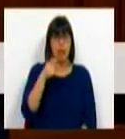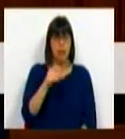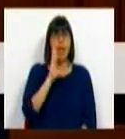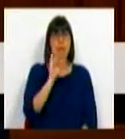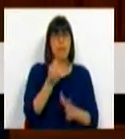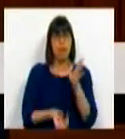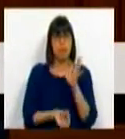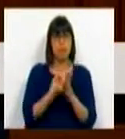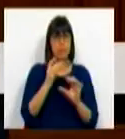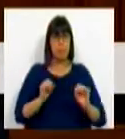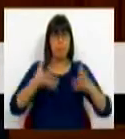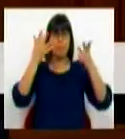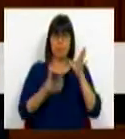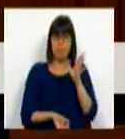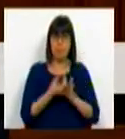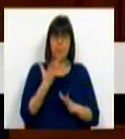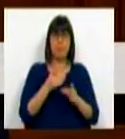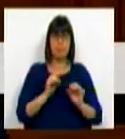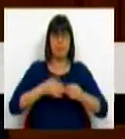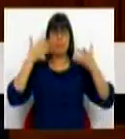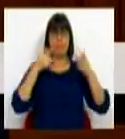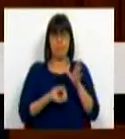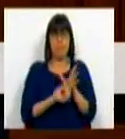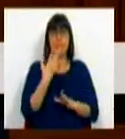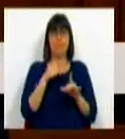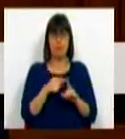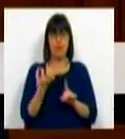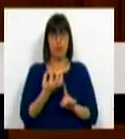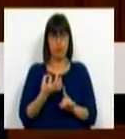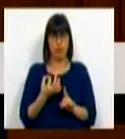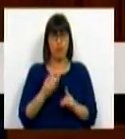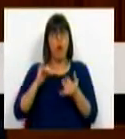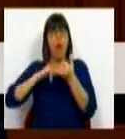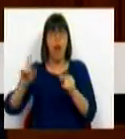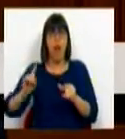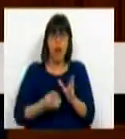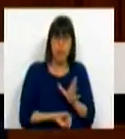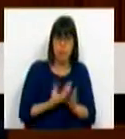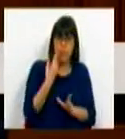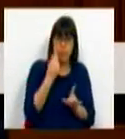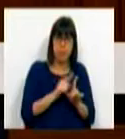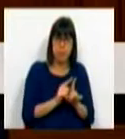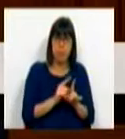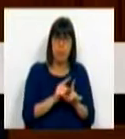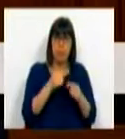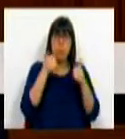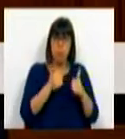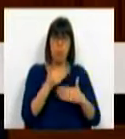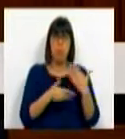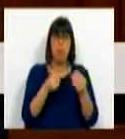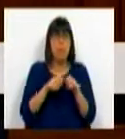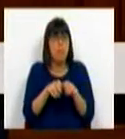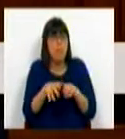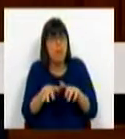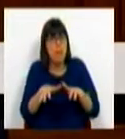banco criado de raiz e que, de alguma forma, tanto quanto conheço, teve uma boa implementação no